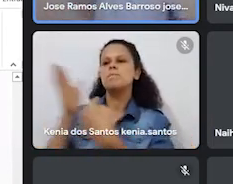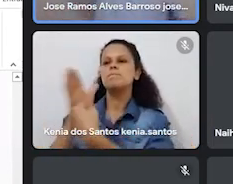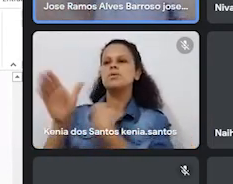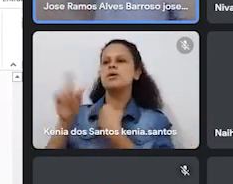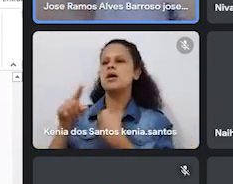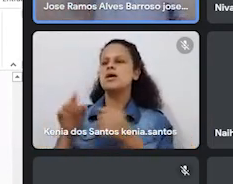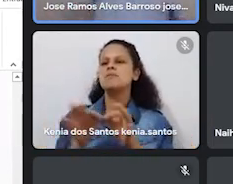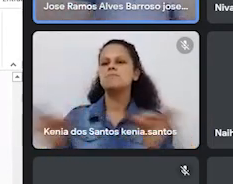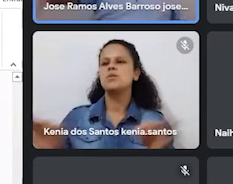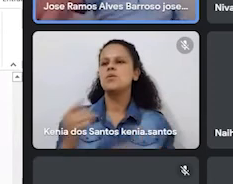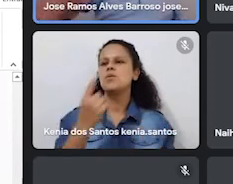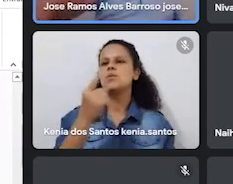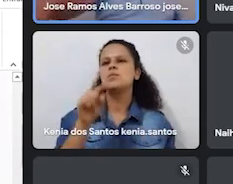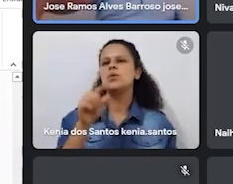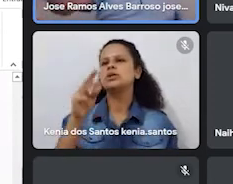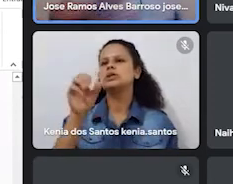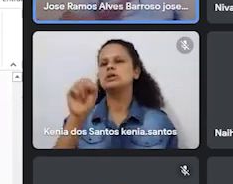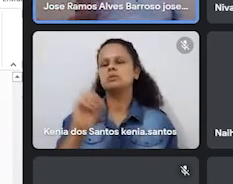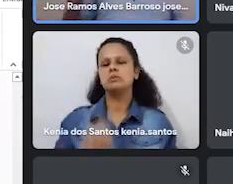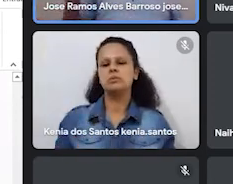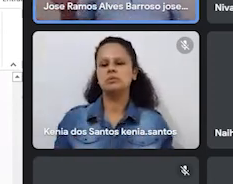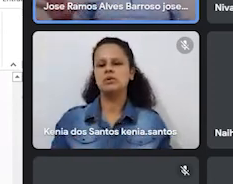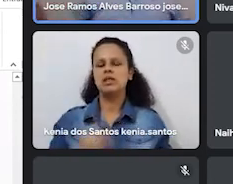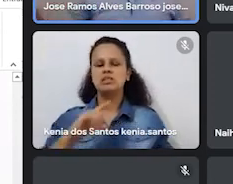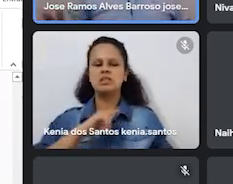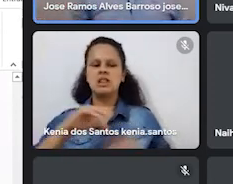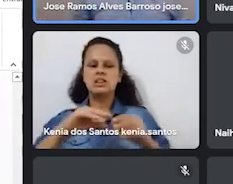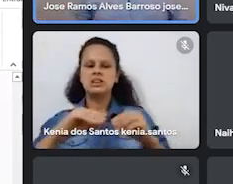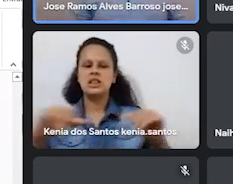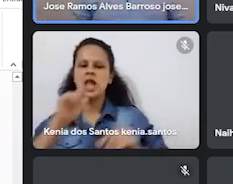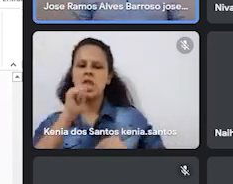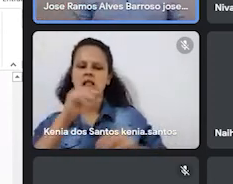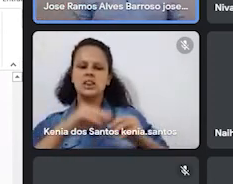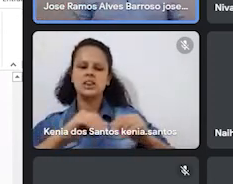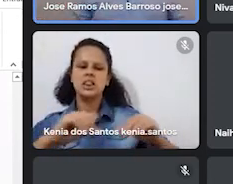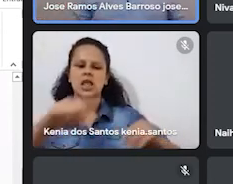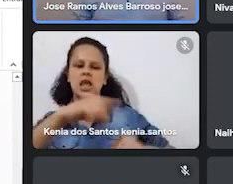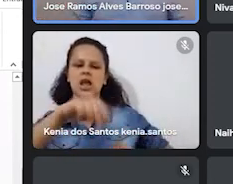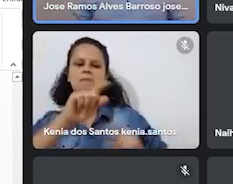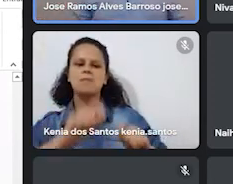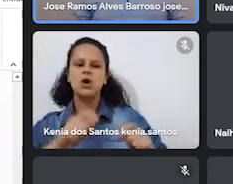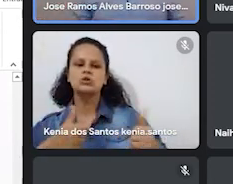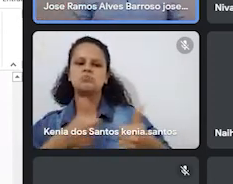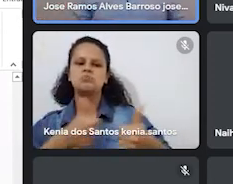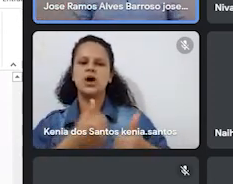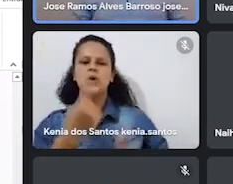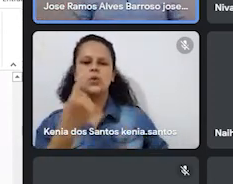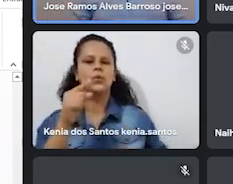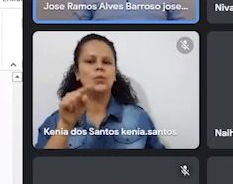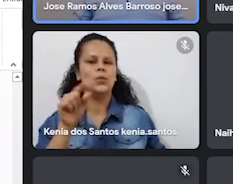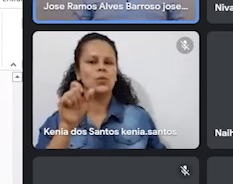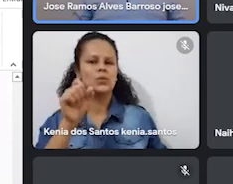tensão. Ó, a terra ali está molhada, eu posso chegar a 1,38. Vai que